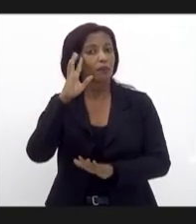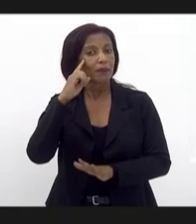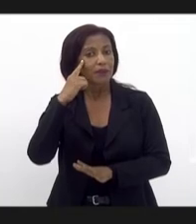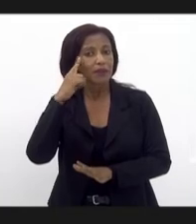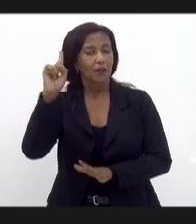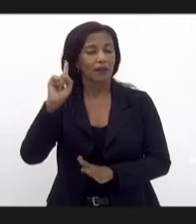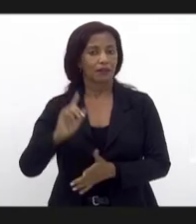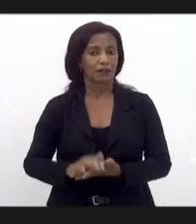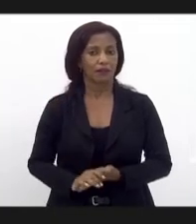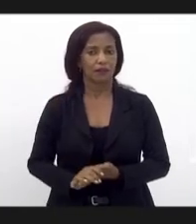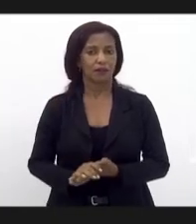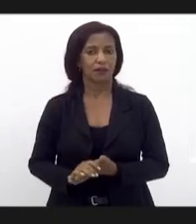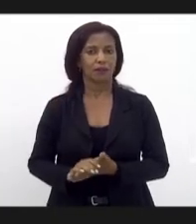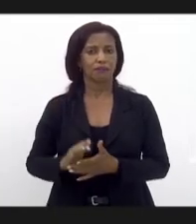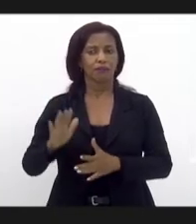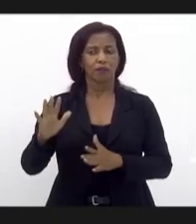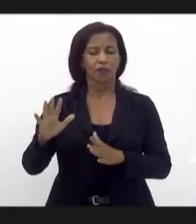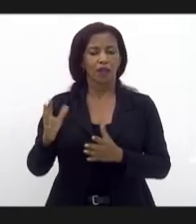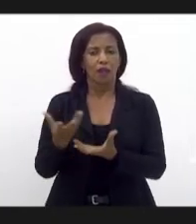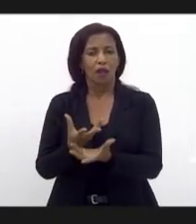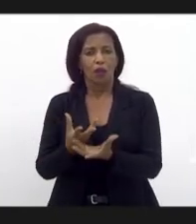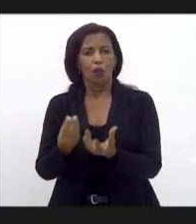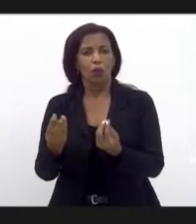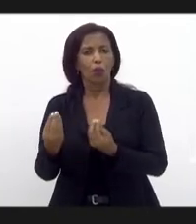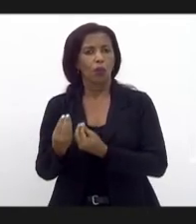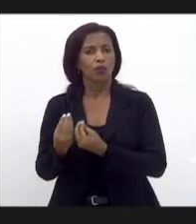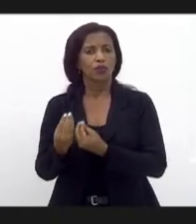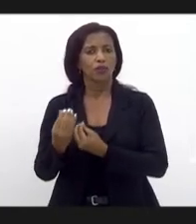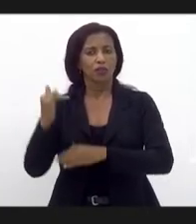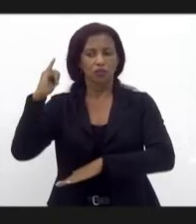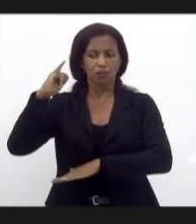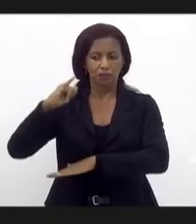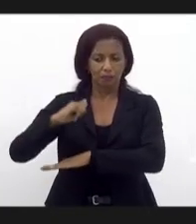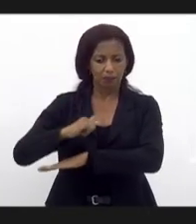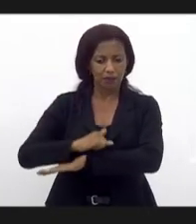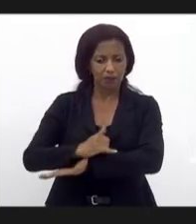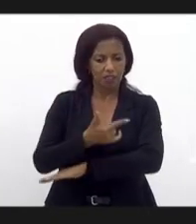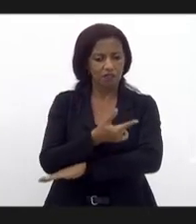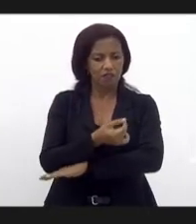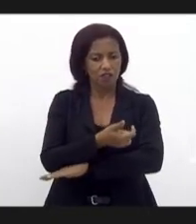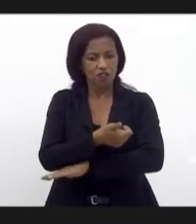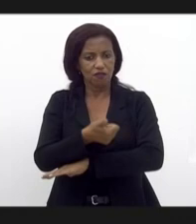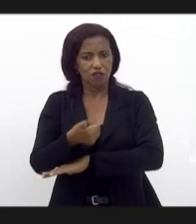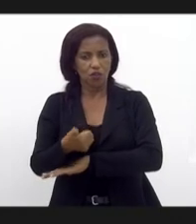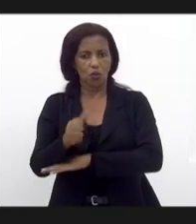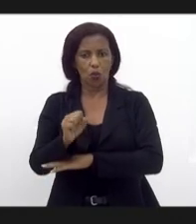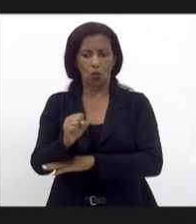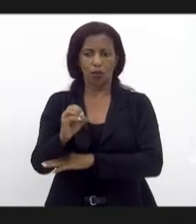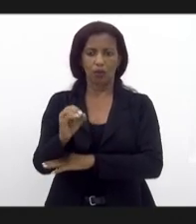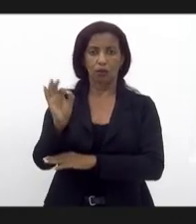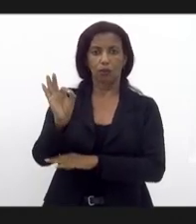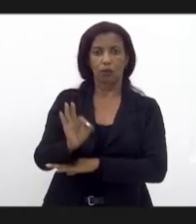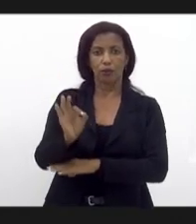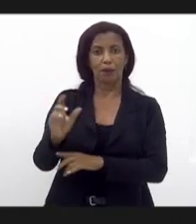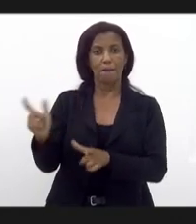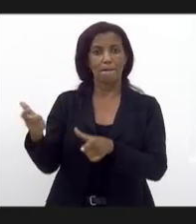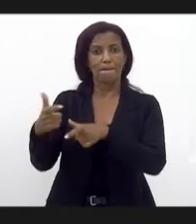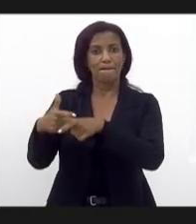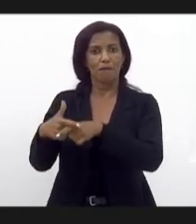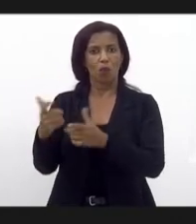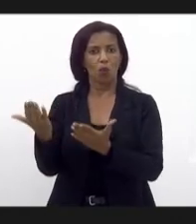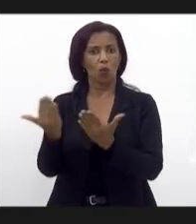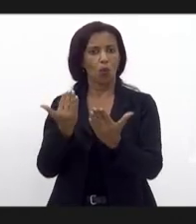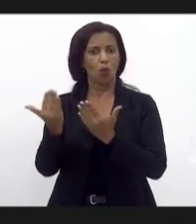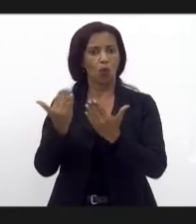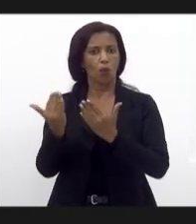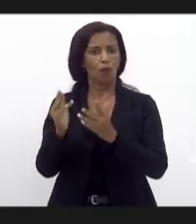ideia, o nível de passageiros que desembarcou em 21 no Galeão é 80% menor do que comparado